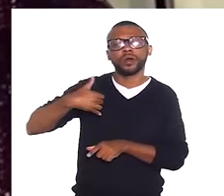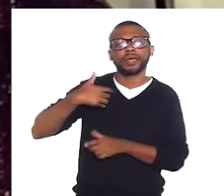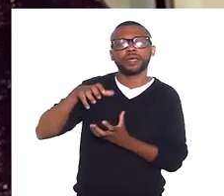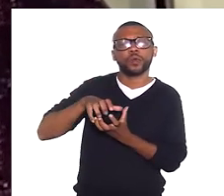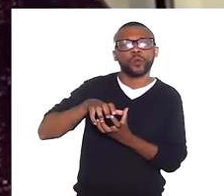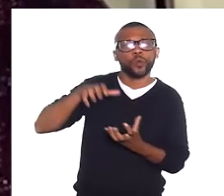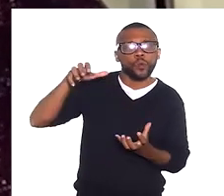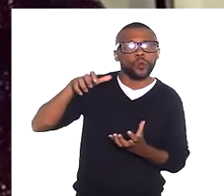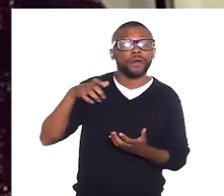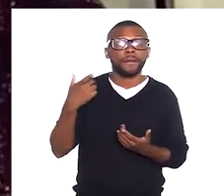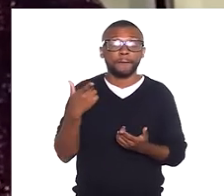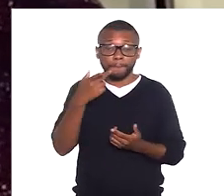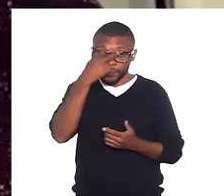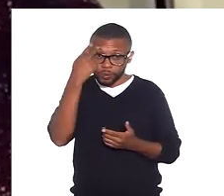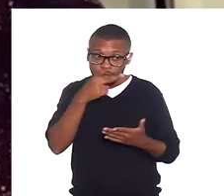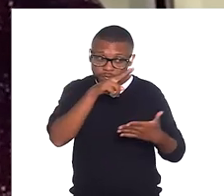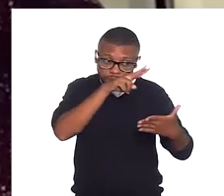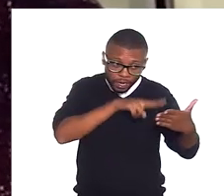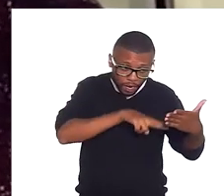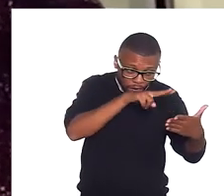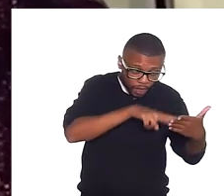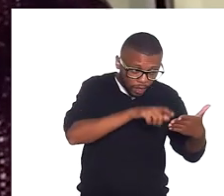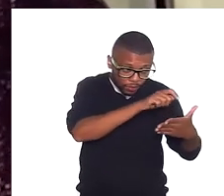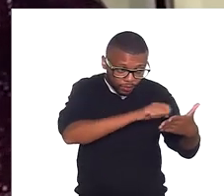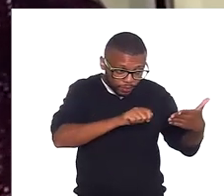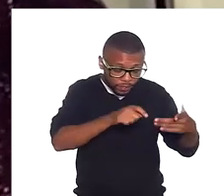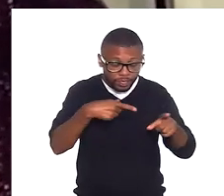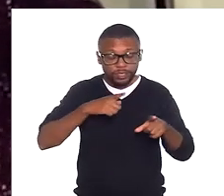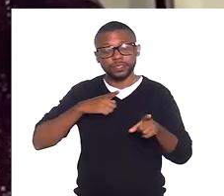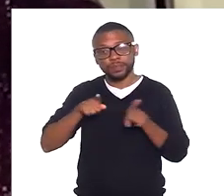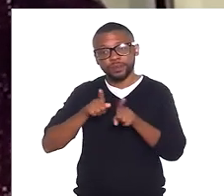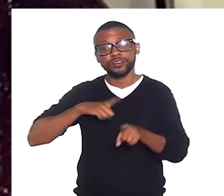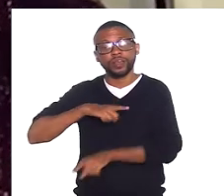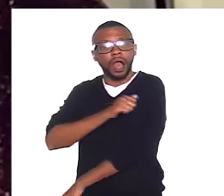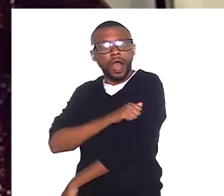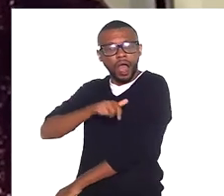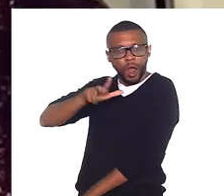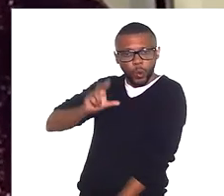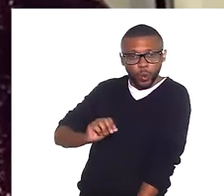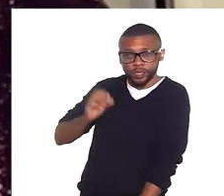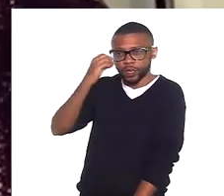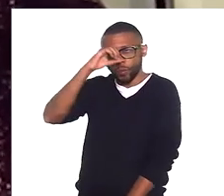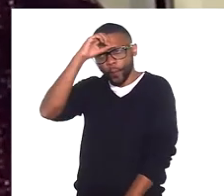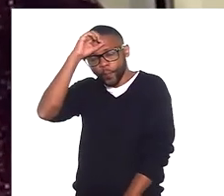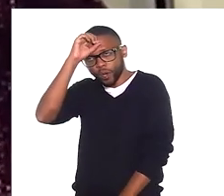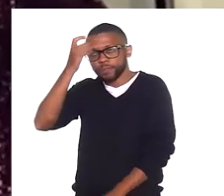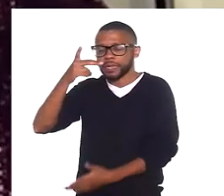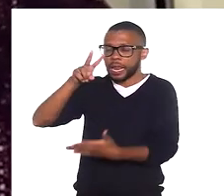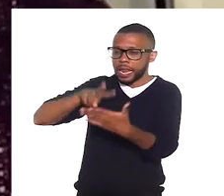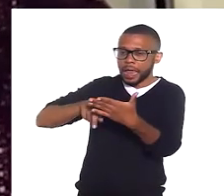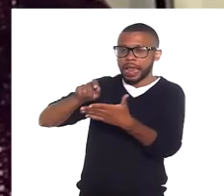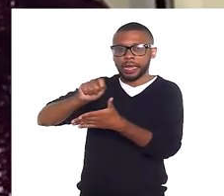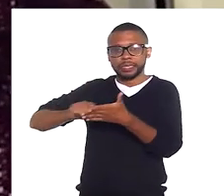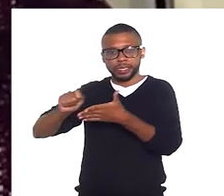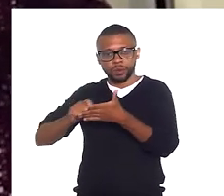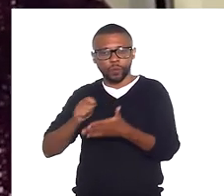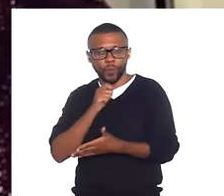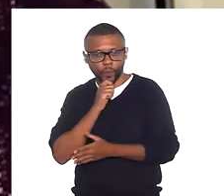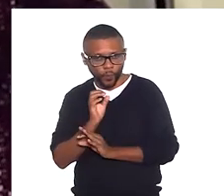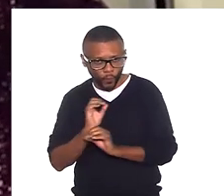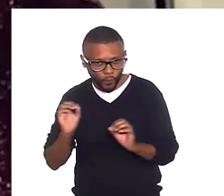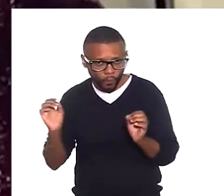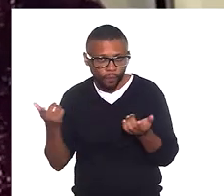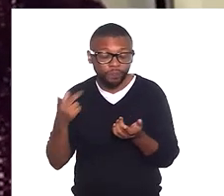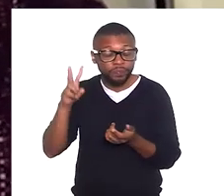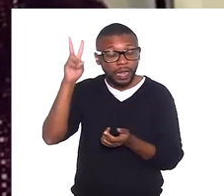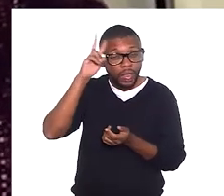65, 70 anos. E eu tinha pessoas que liam e escreviam, e eu tinha pessoas que não liam e não escreviam, e a gente conseguiu fazer agência de